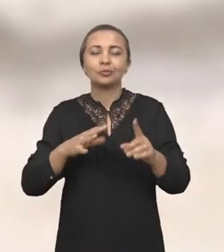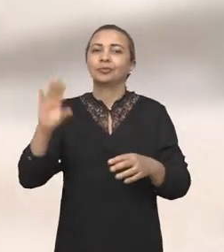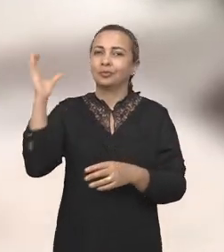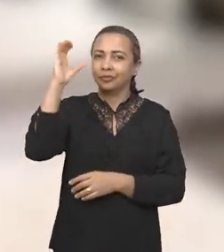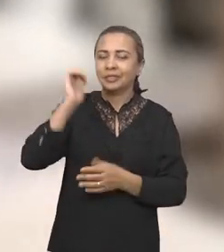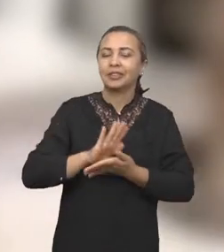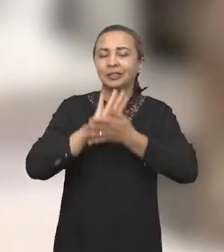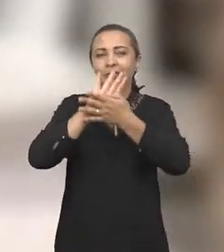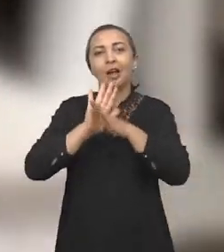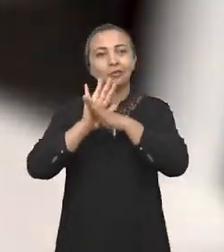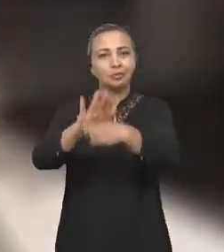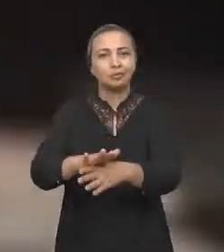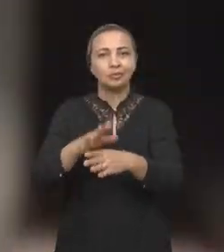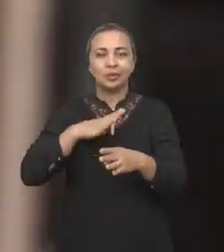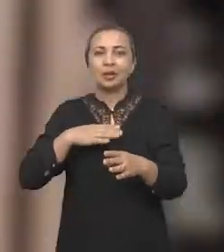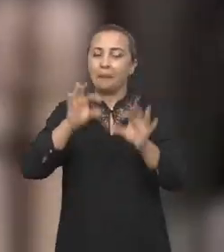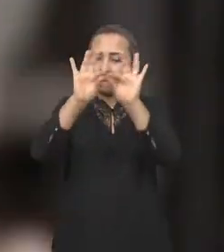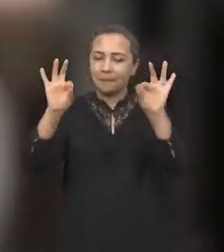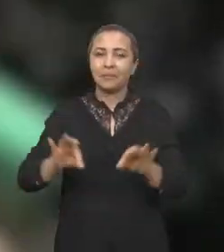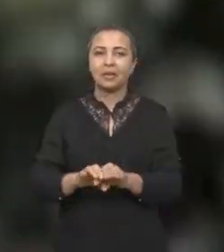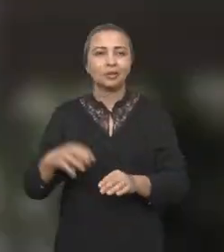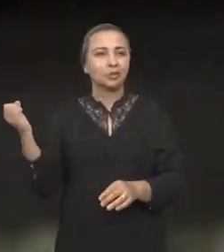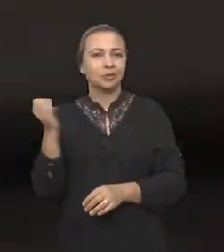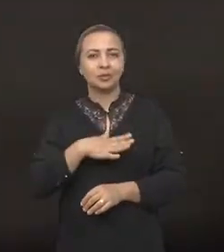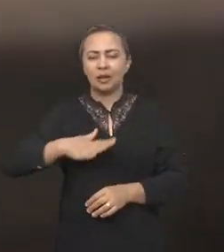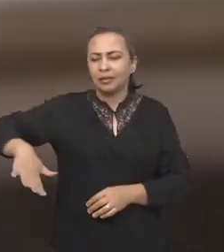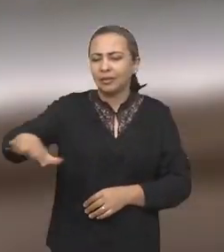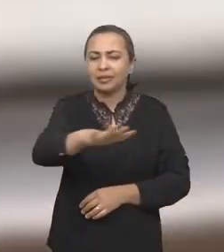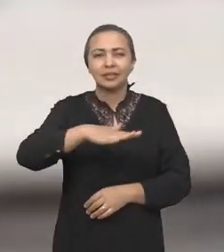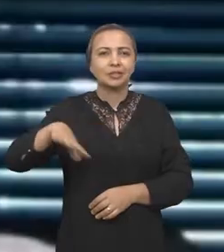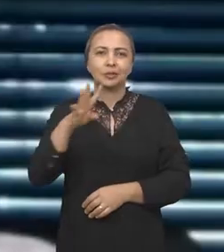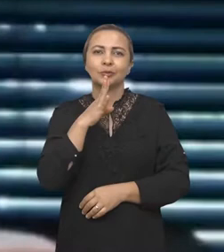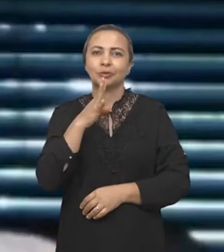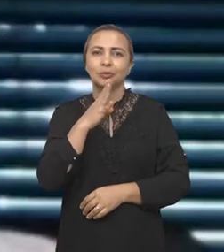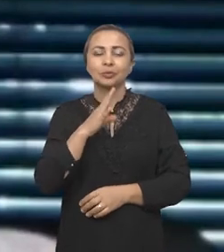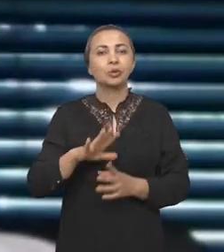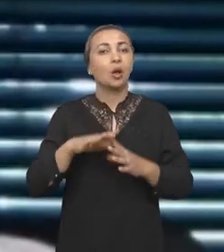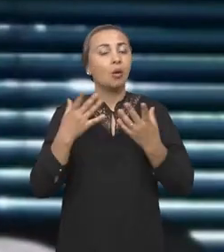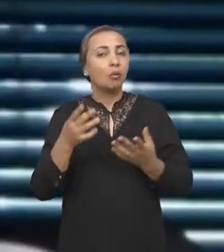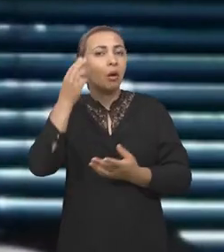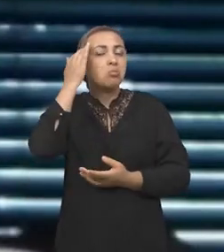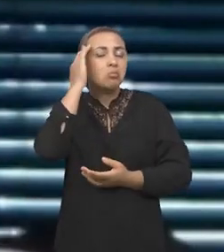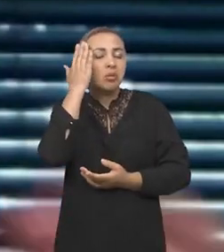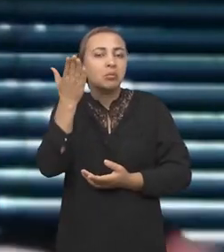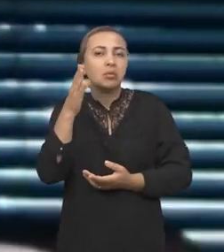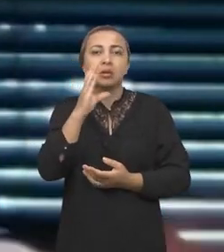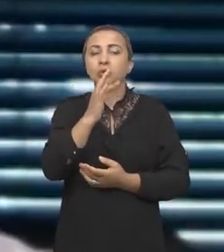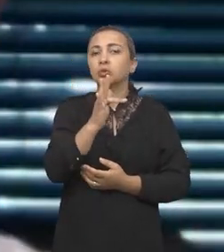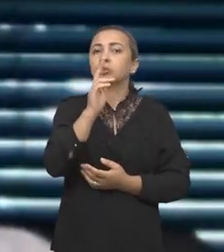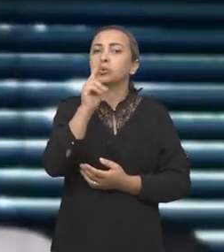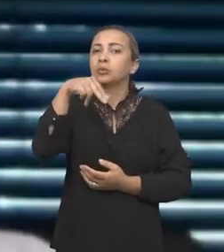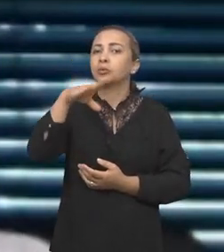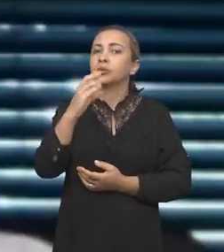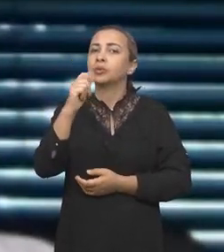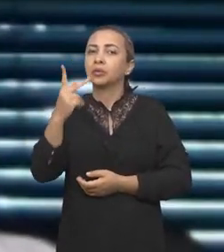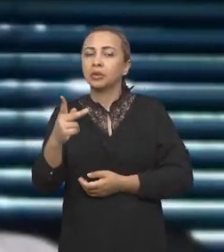tem fomentado projetos de inovação em todas as áreas do conhecimento. Qual é a lógica do FUNCAP Conecta? A grande empresa,